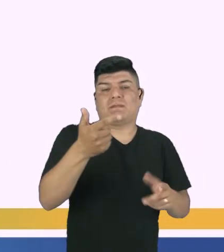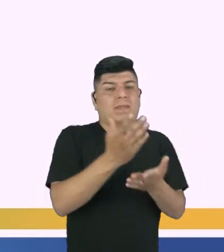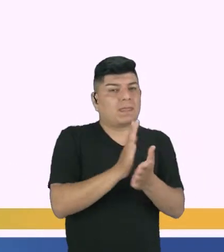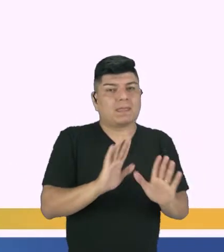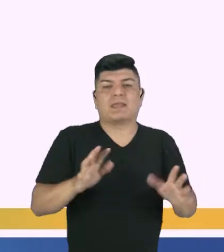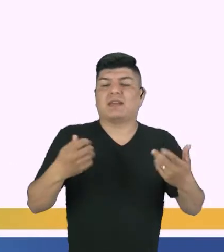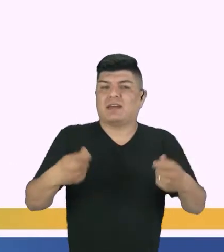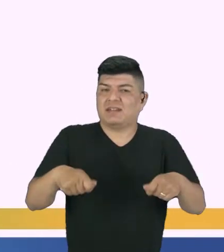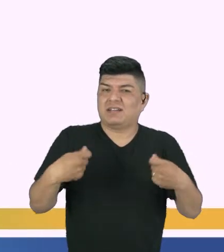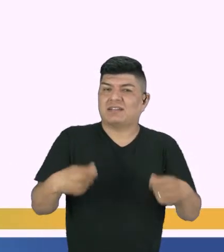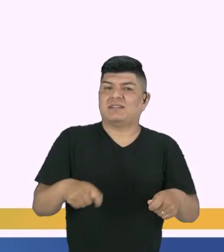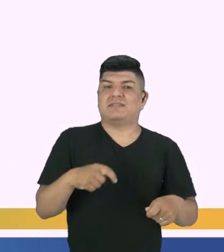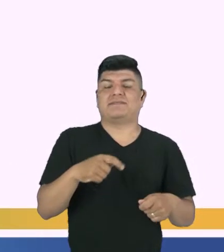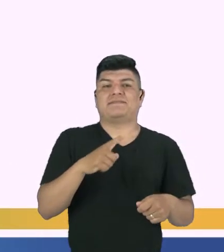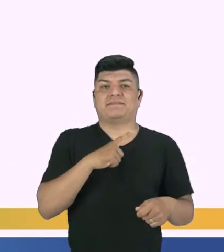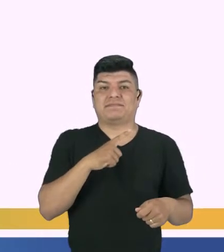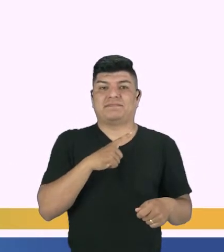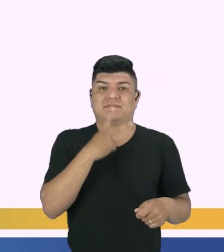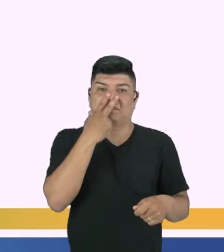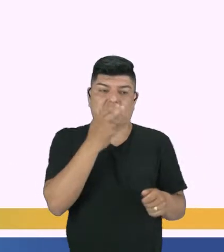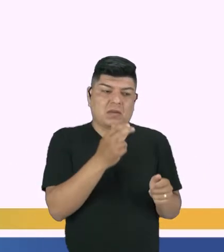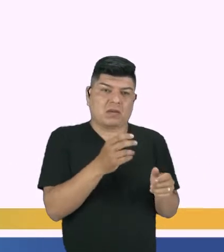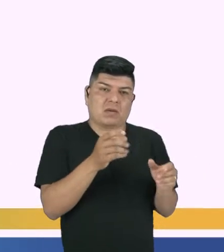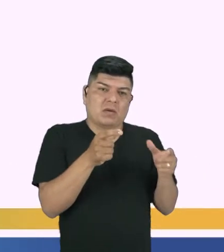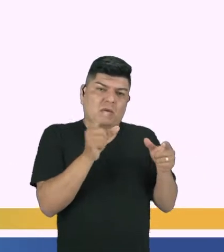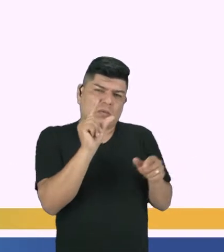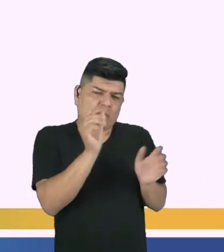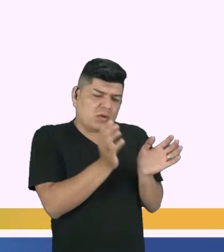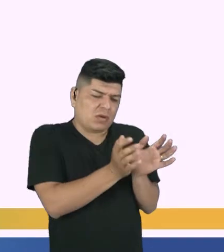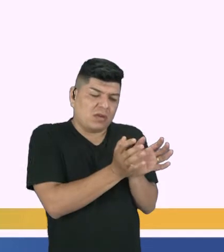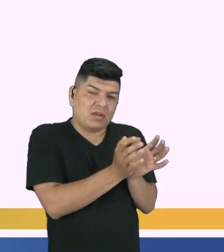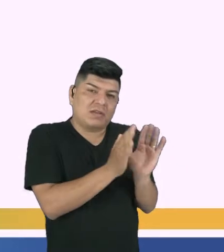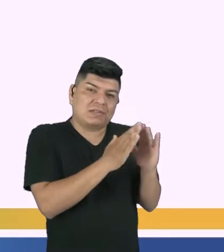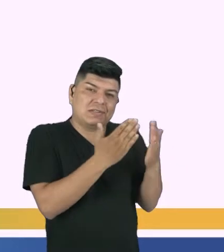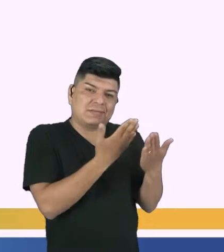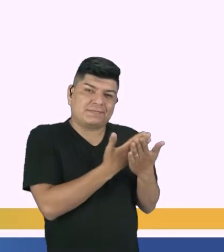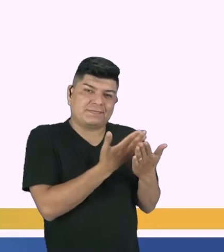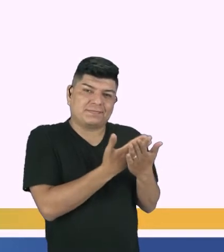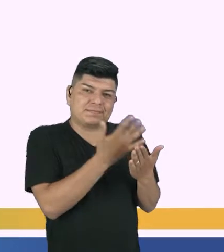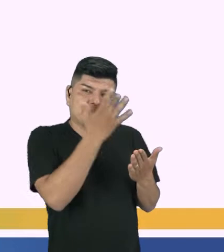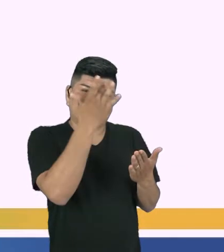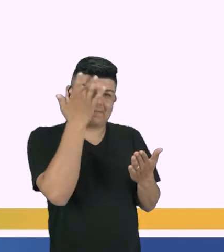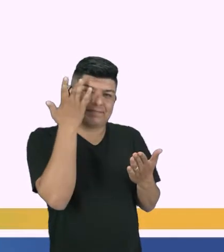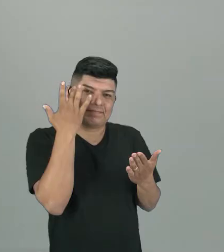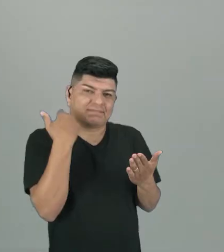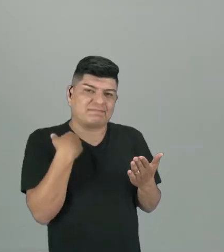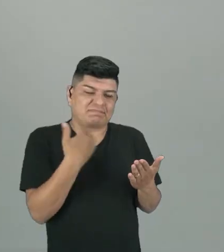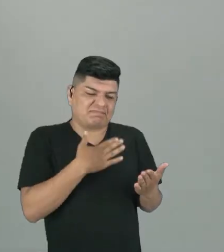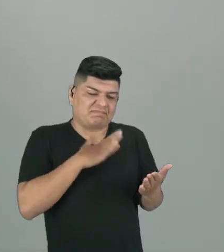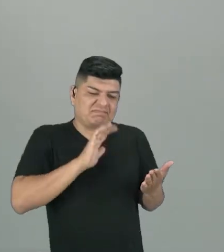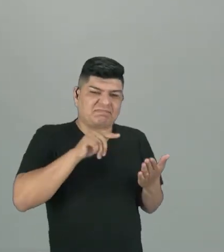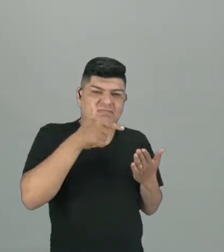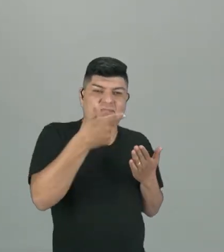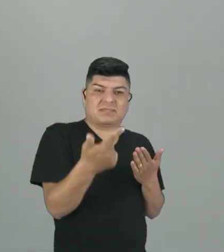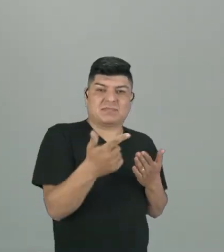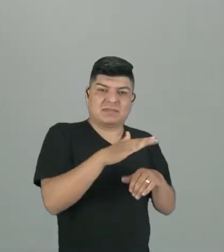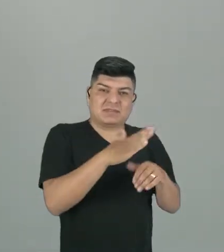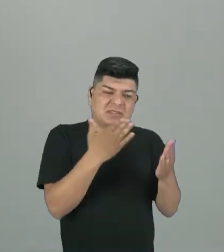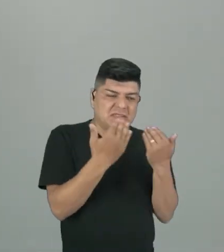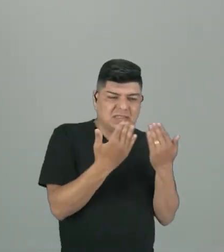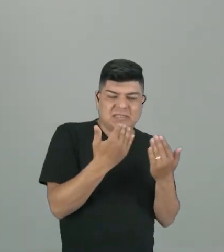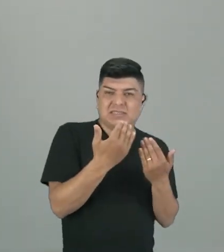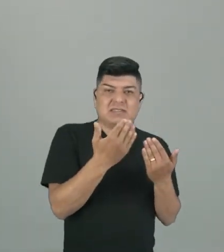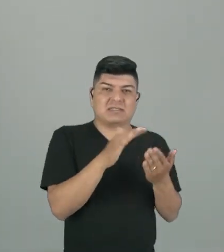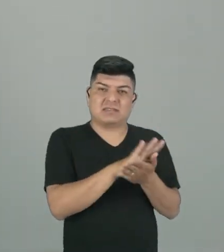vamos parar de ter pequenos grupos, né, na escola de pessoas que não se dão, que não se conversam entre